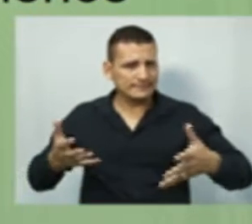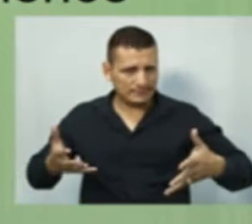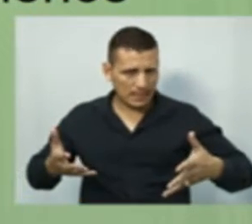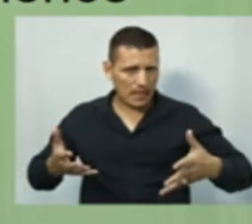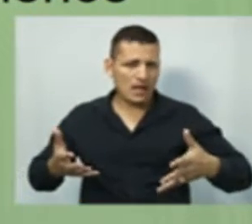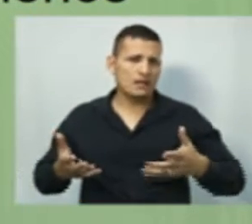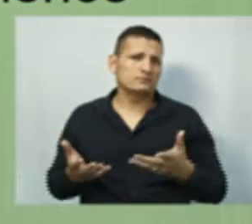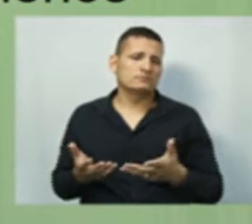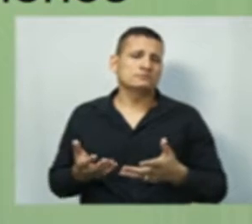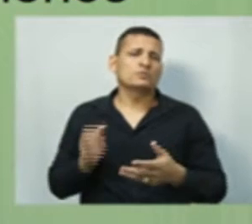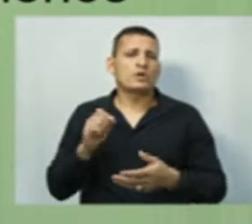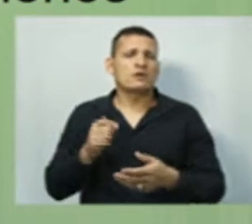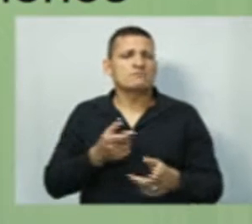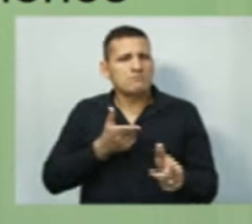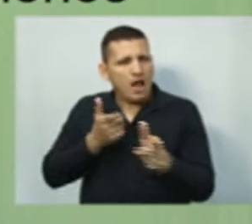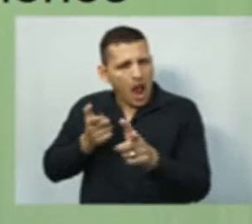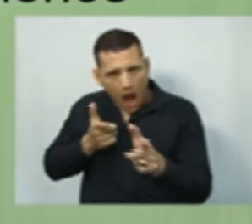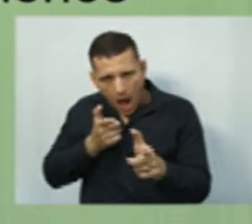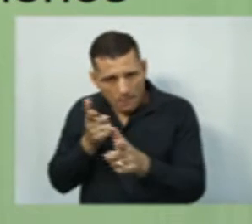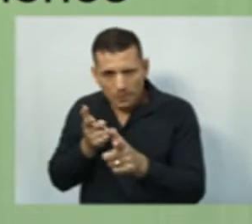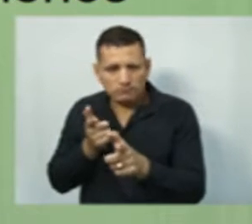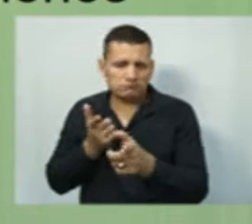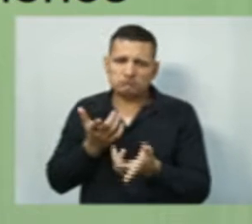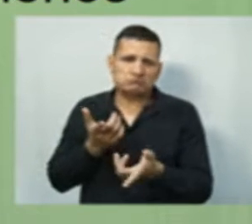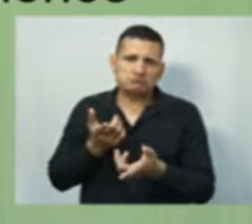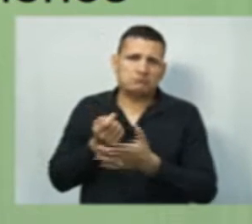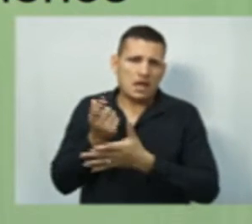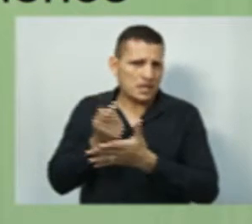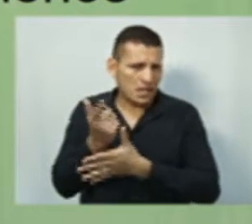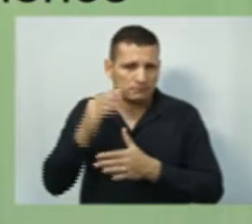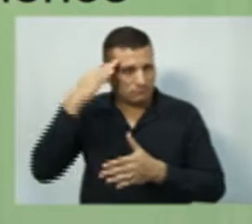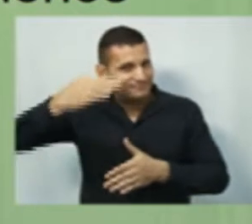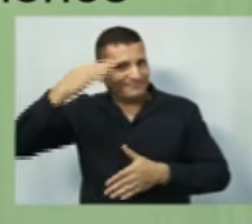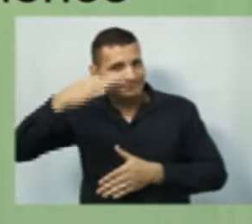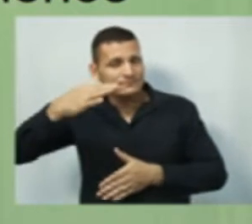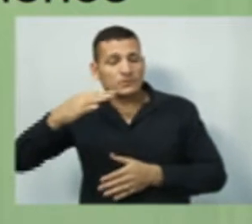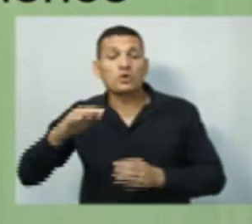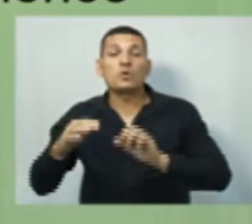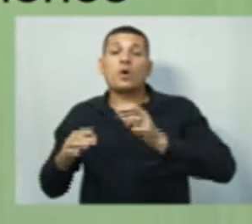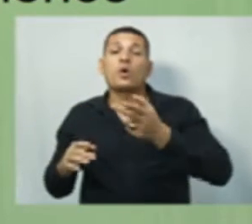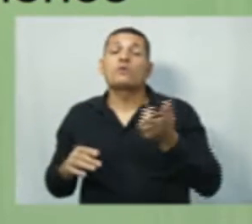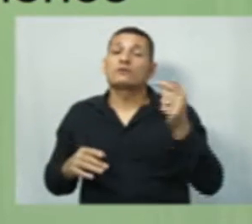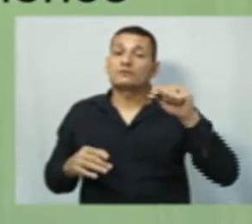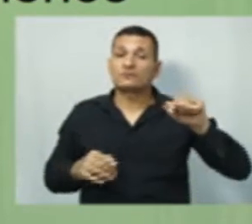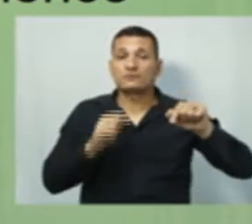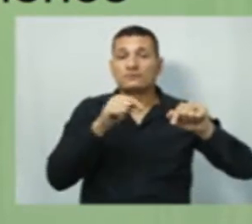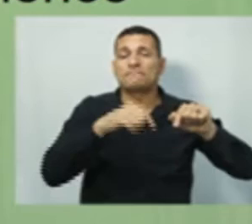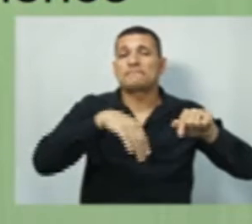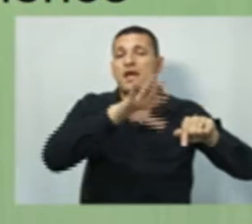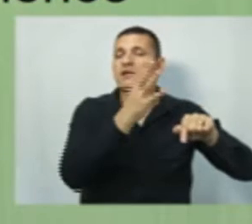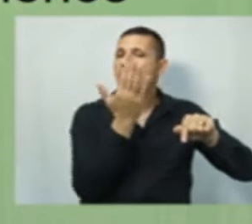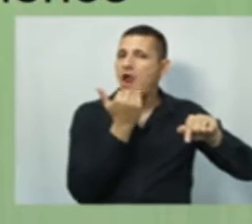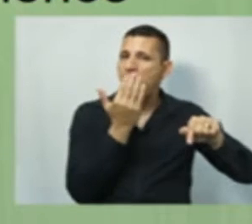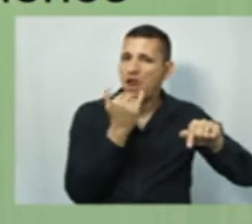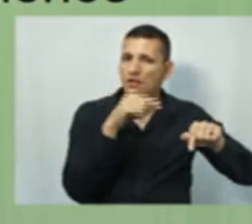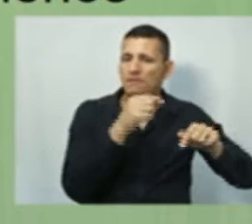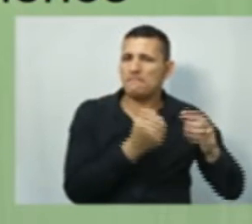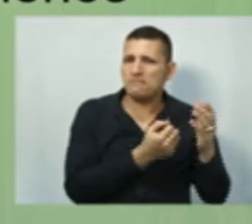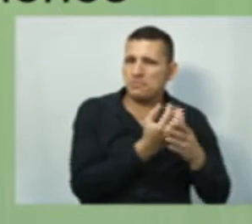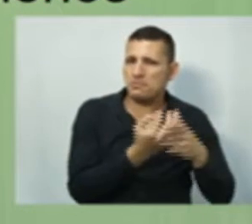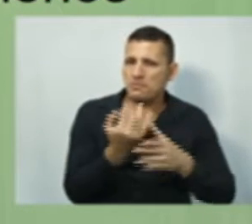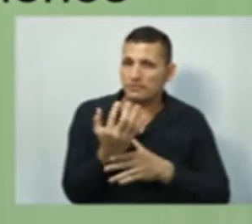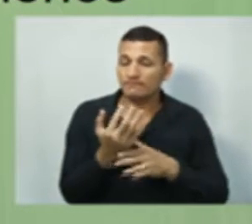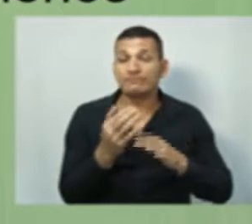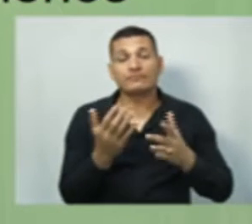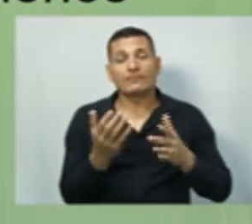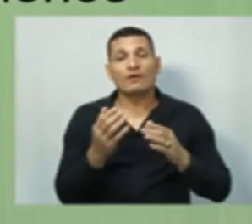de armas, ou produzir mais alimentos. A ideia aqui é que o recurso que o governo tem para produzir